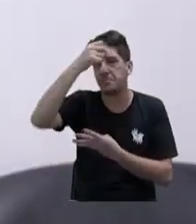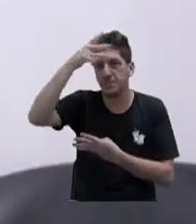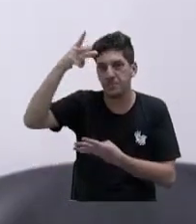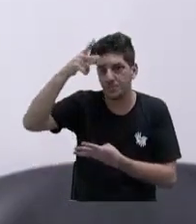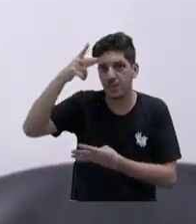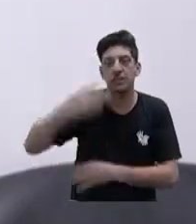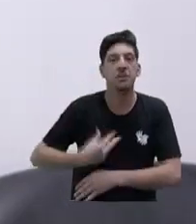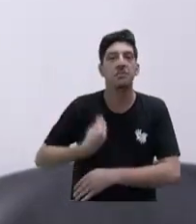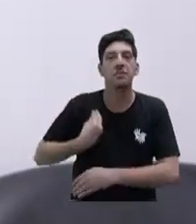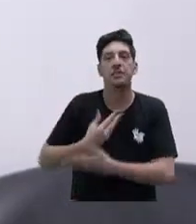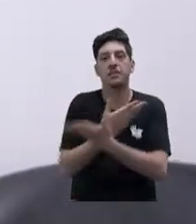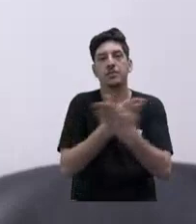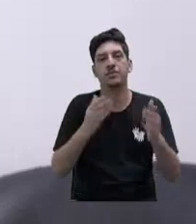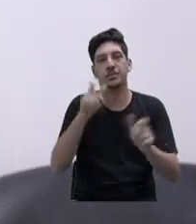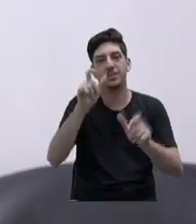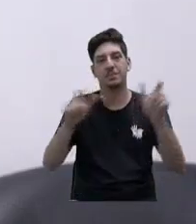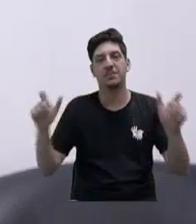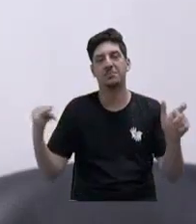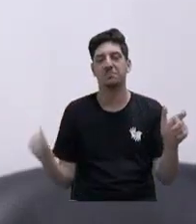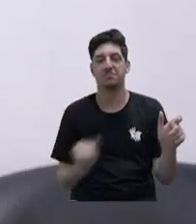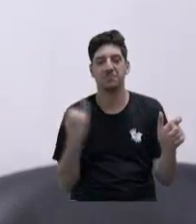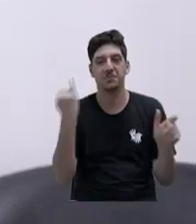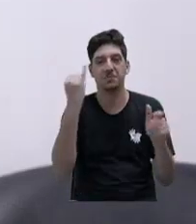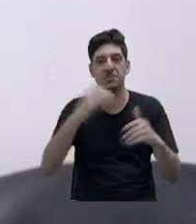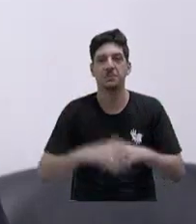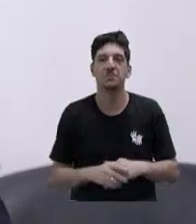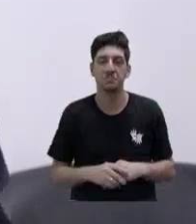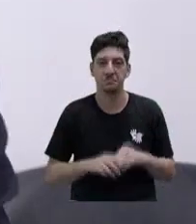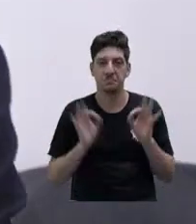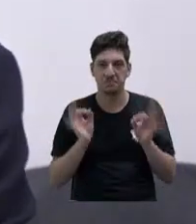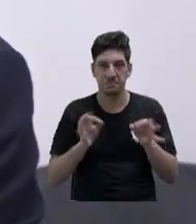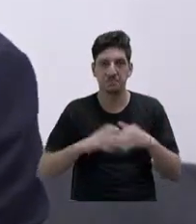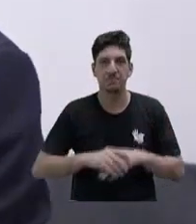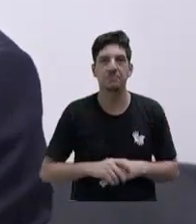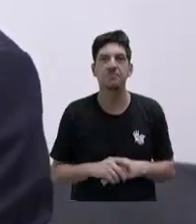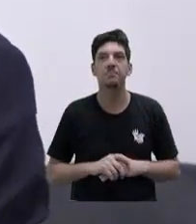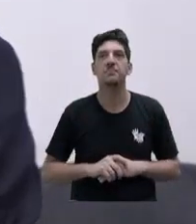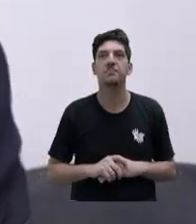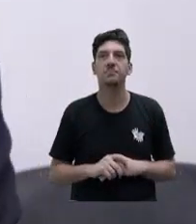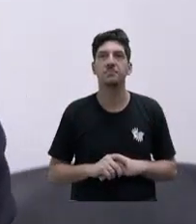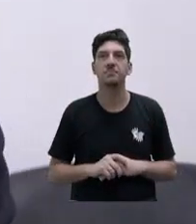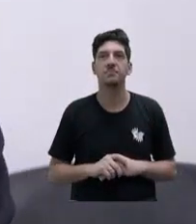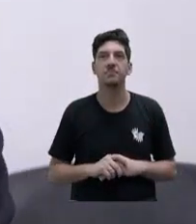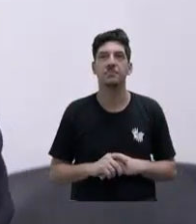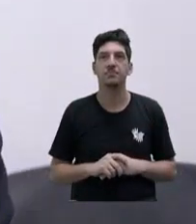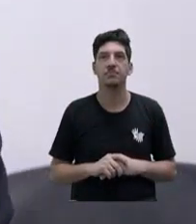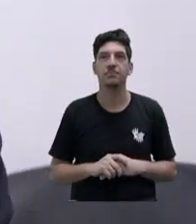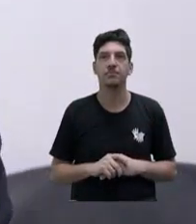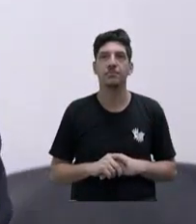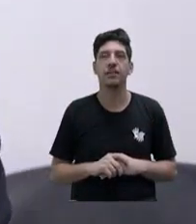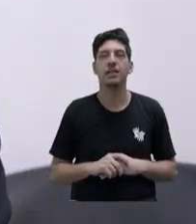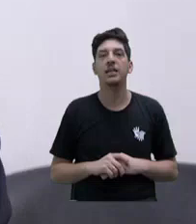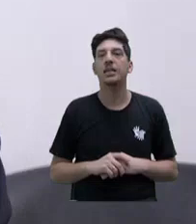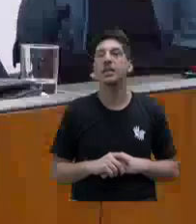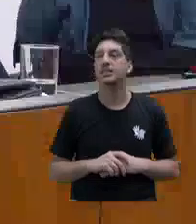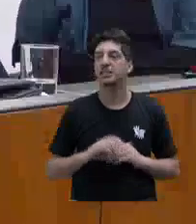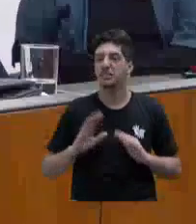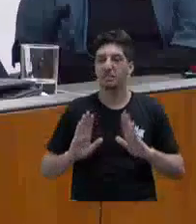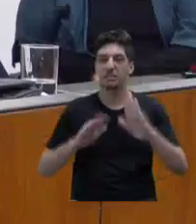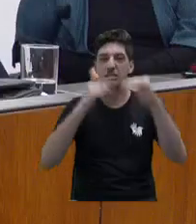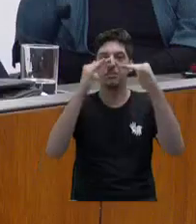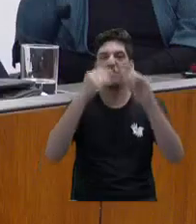presença dos senhores e das senhoras. Isso é muito importante, né? E o resultado é extremamente